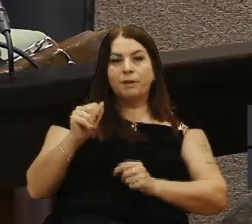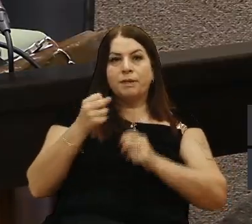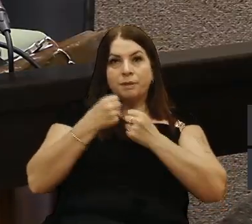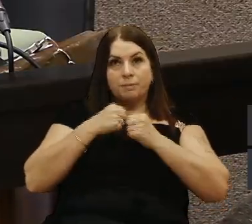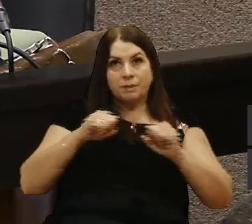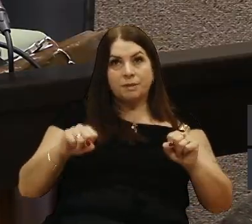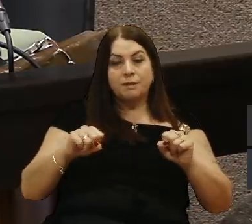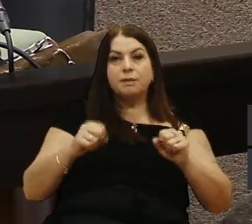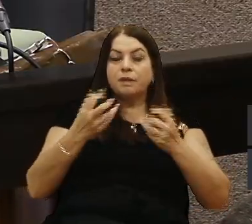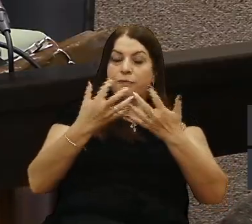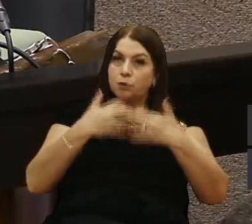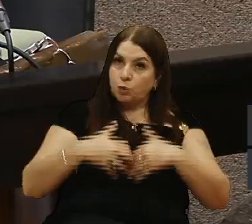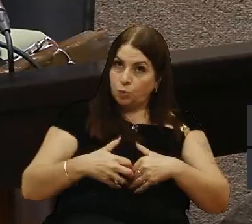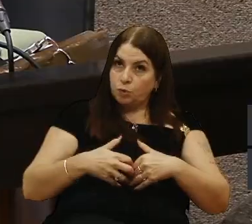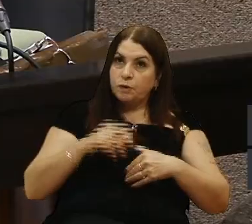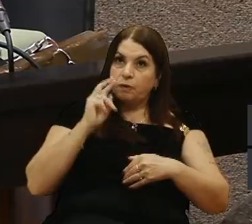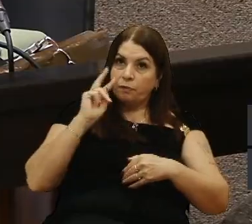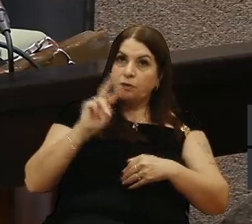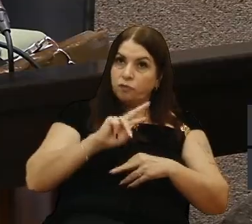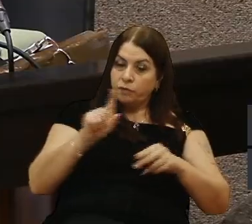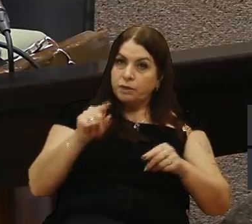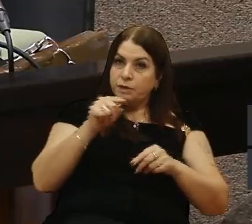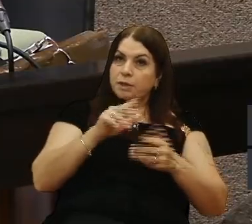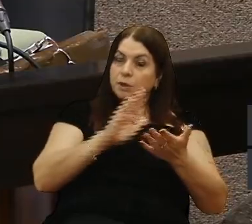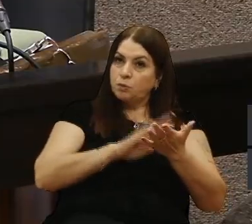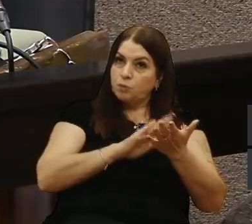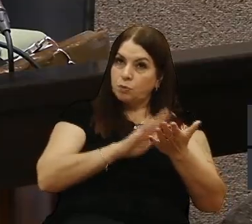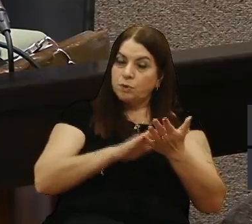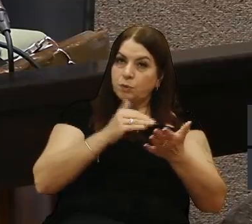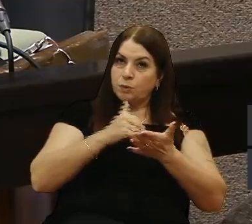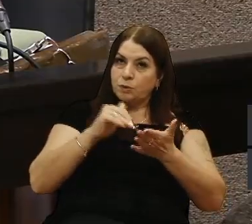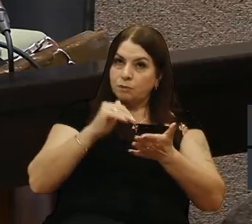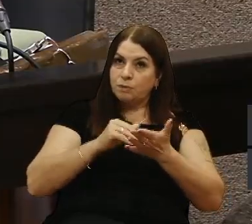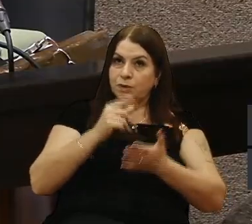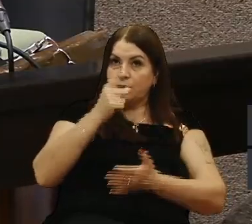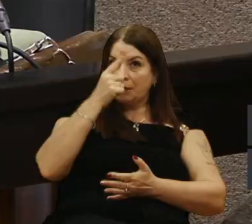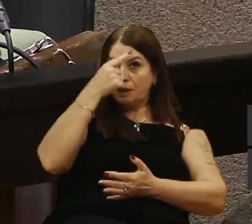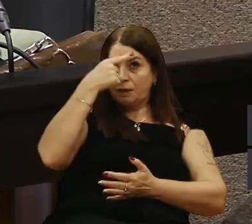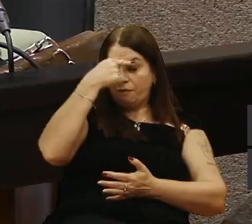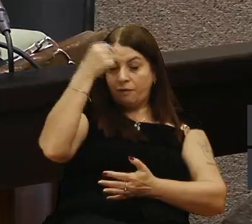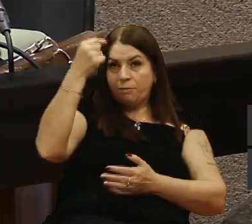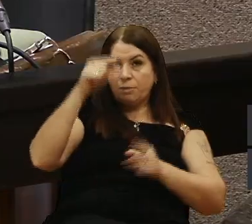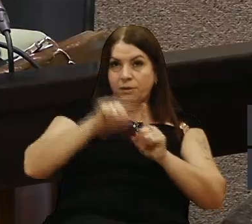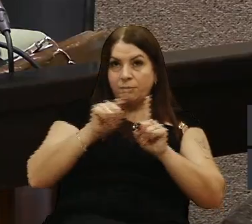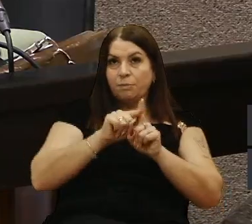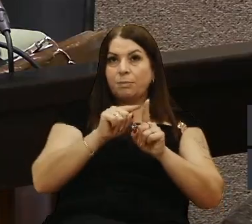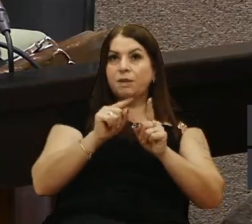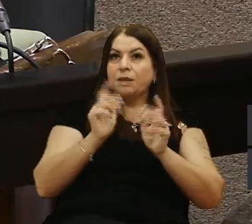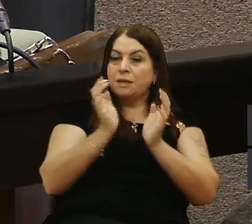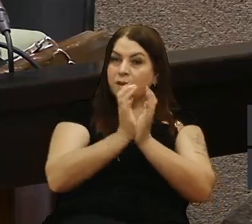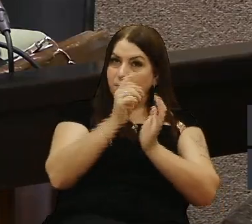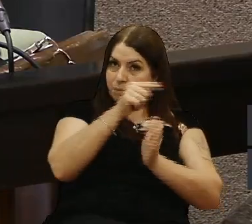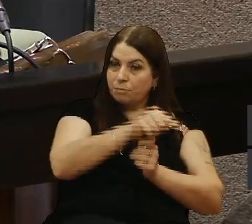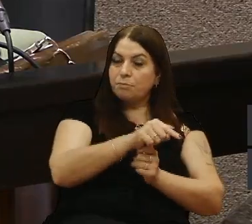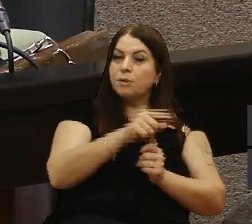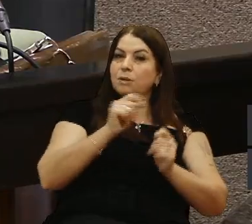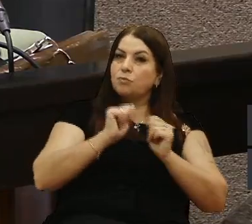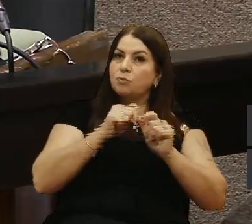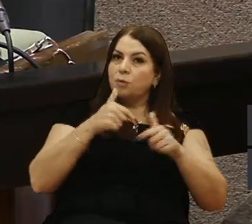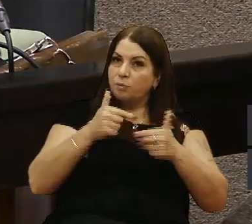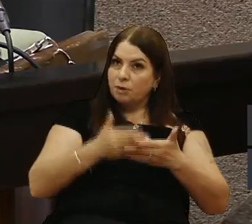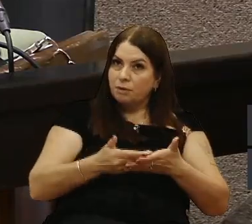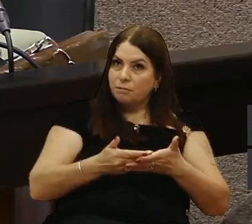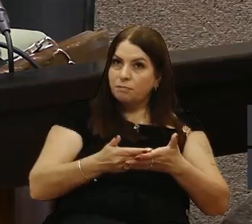secretaria que funciona. A gente vem diversas vezes elogiar o secretário Weber, elogiar a equipe lá que está